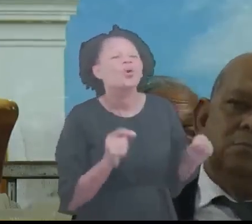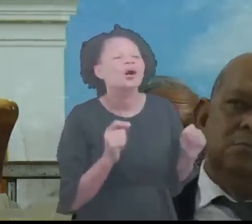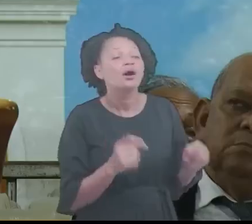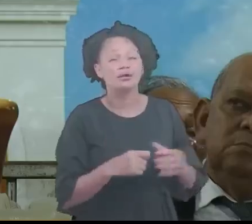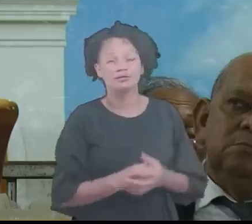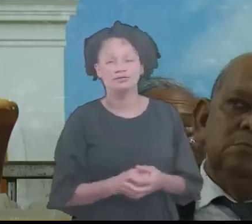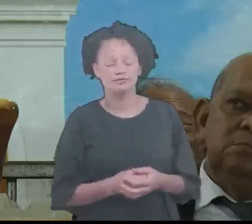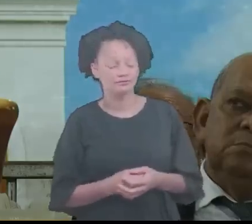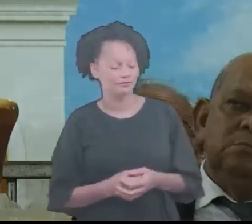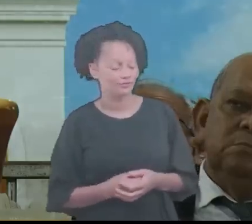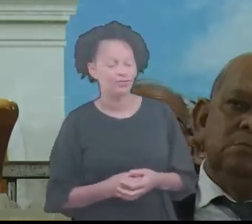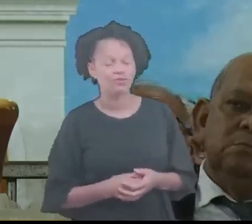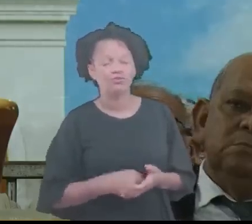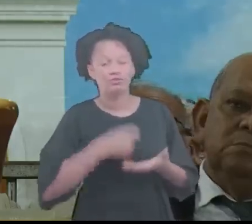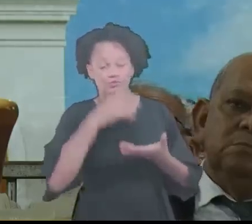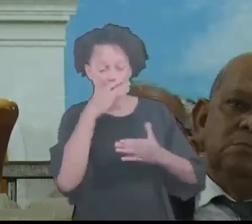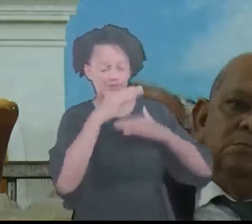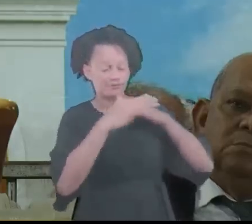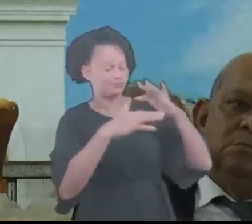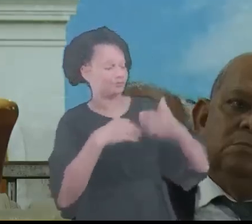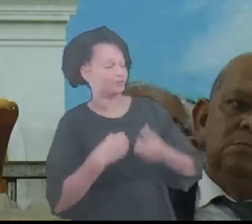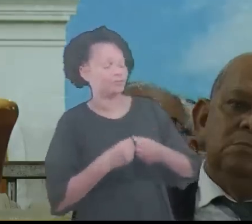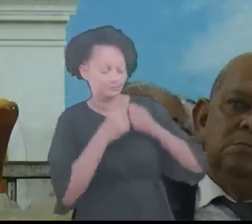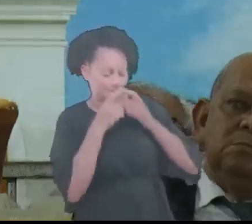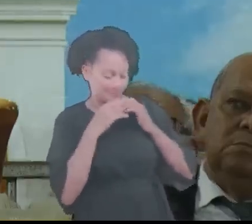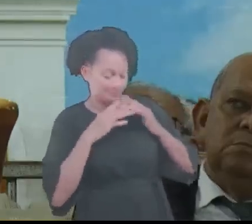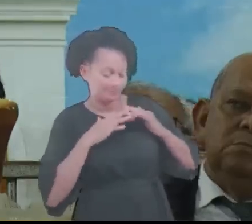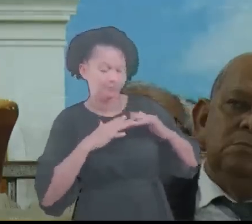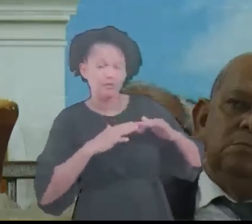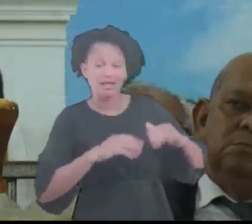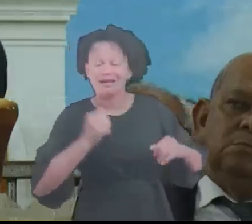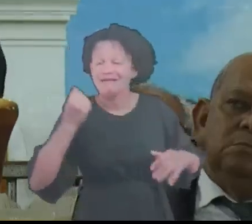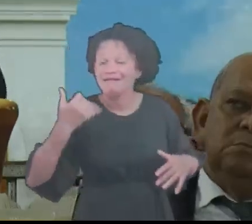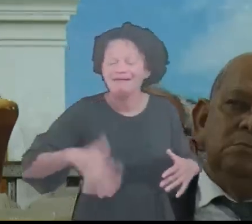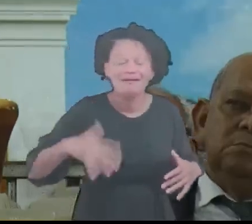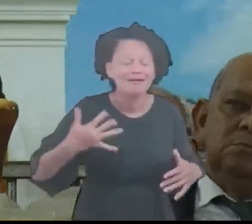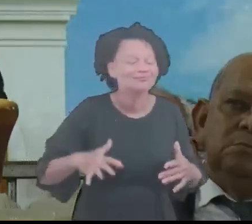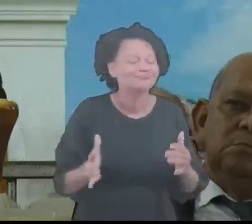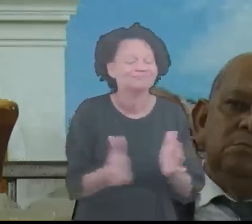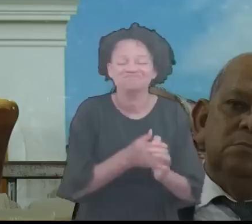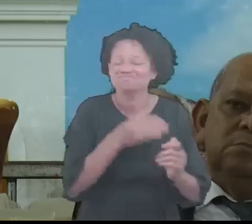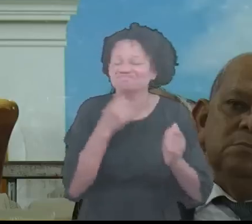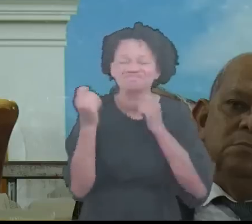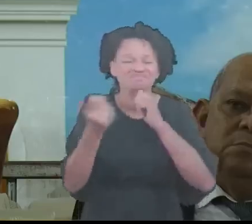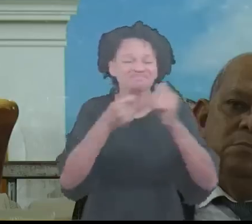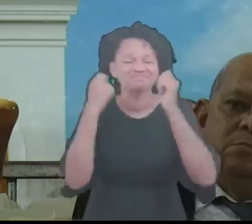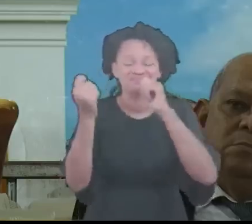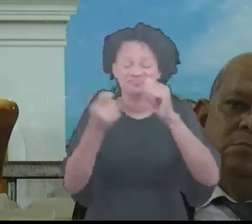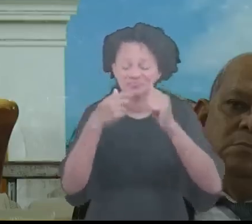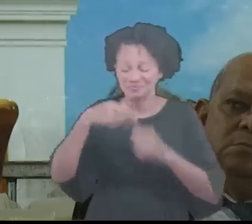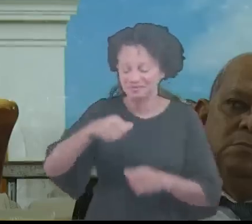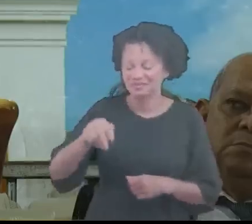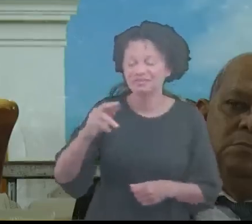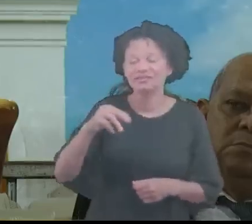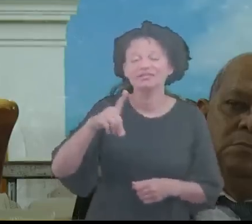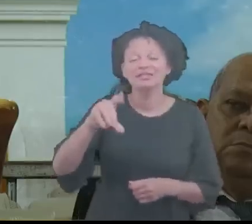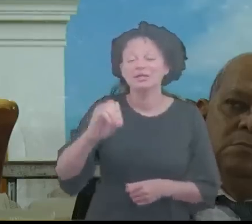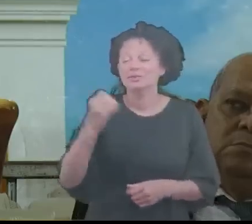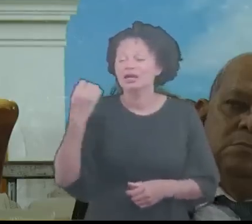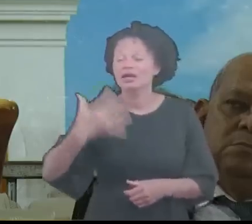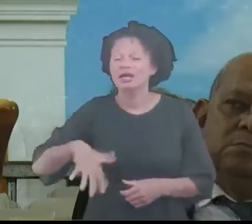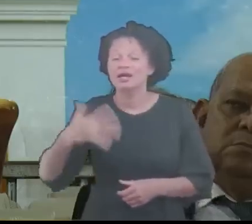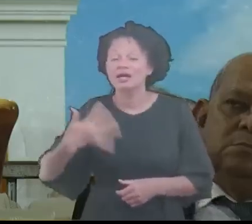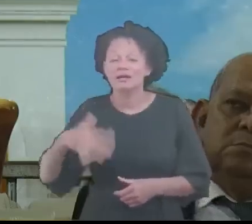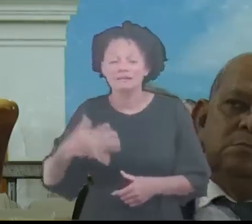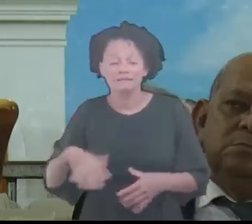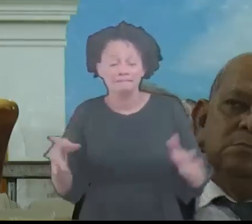O seu nardo. Diz que aquele nardo era tão caro, aleluia. Aquele nardo era tão caro porque ele